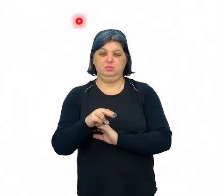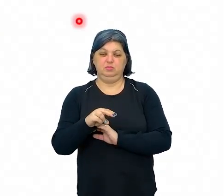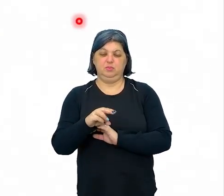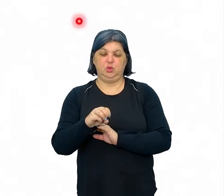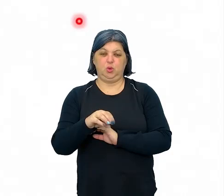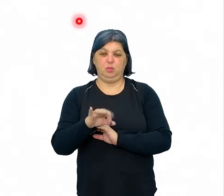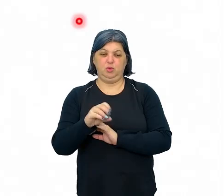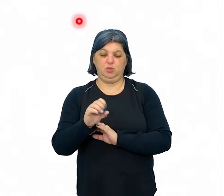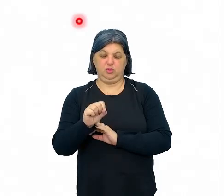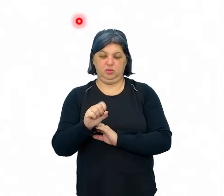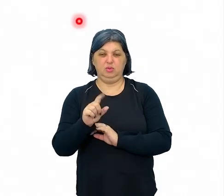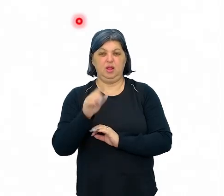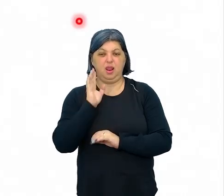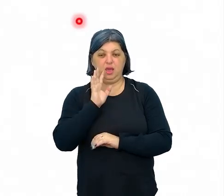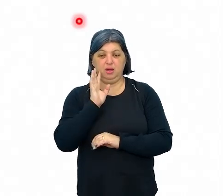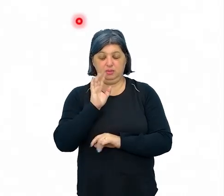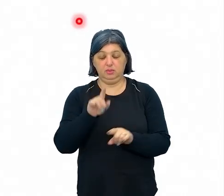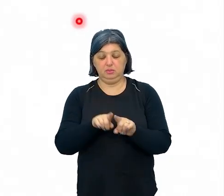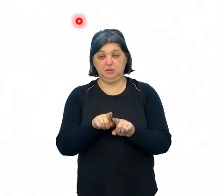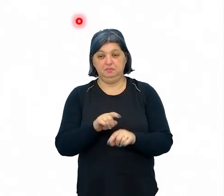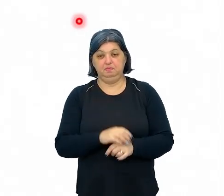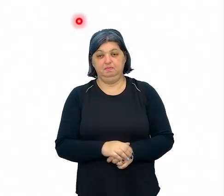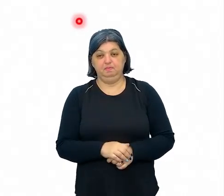também, eles trabalham com a